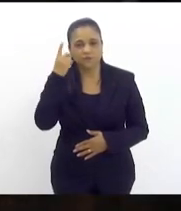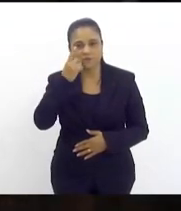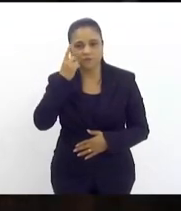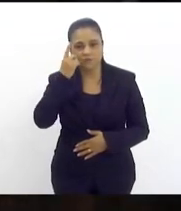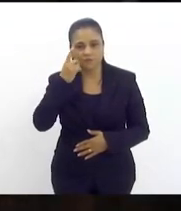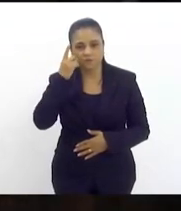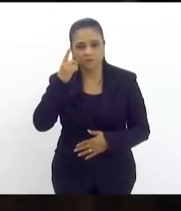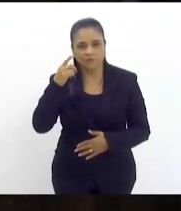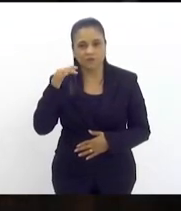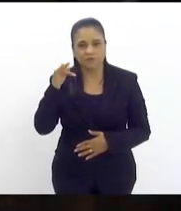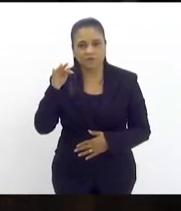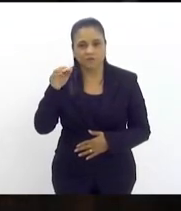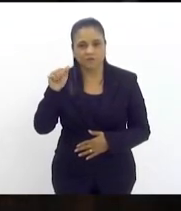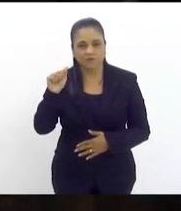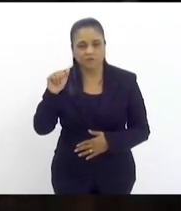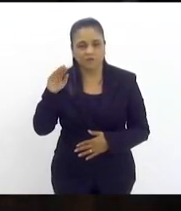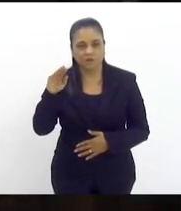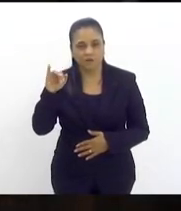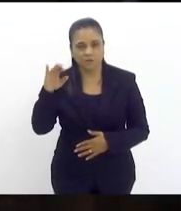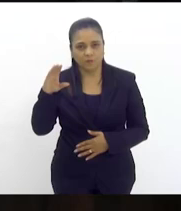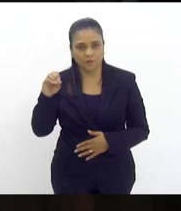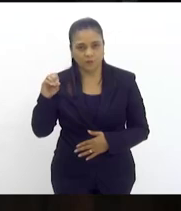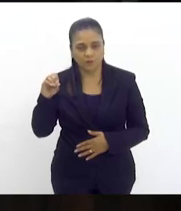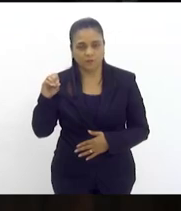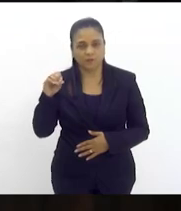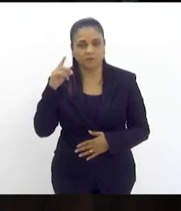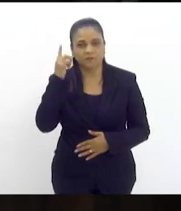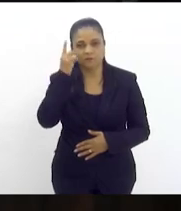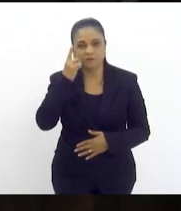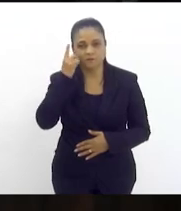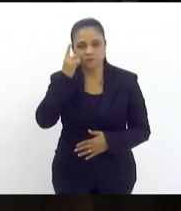Deputado Fábio Silva.